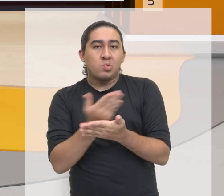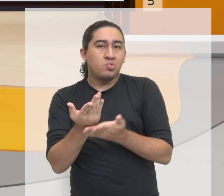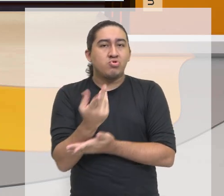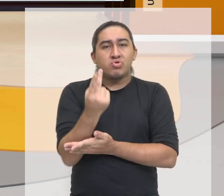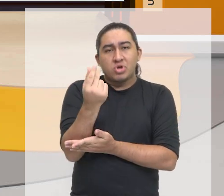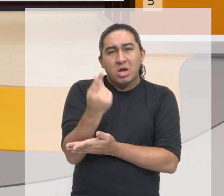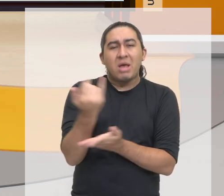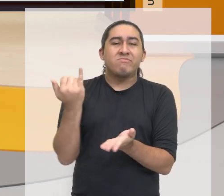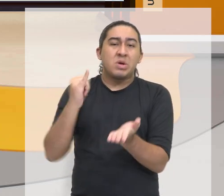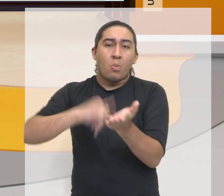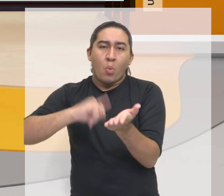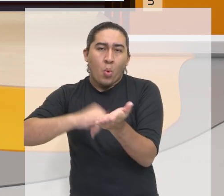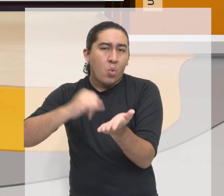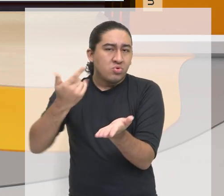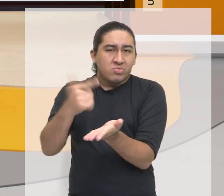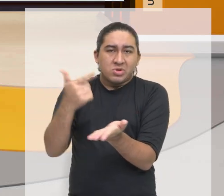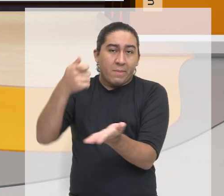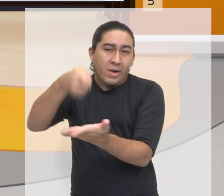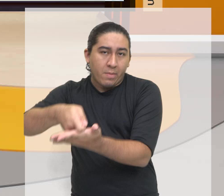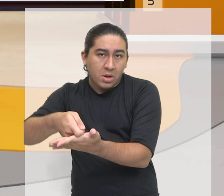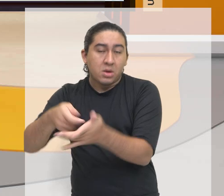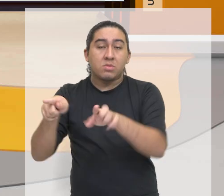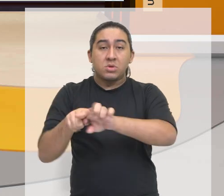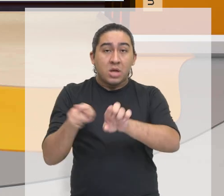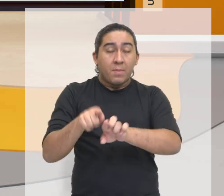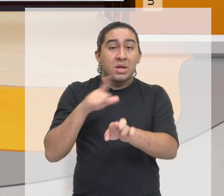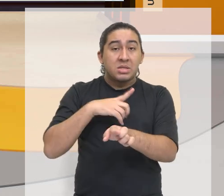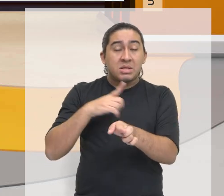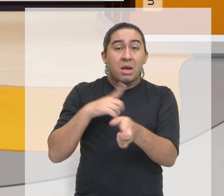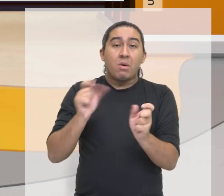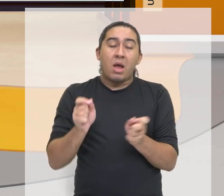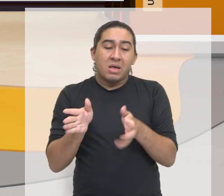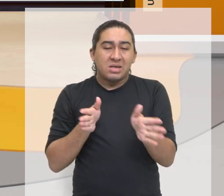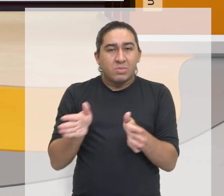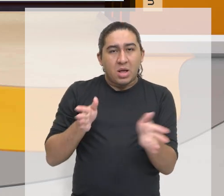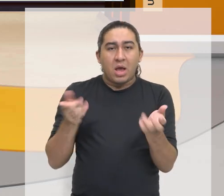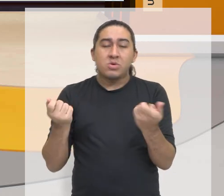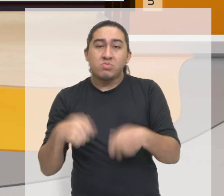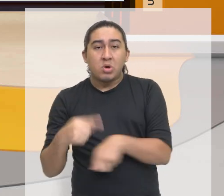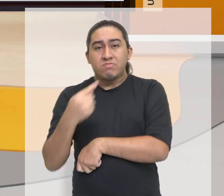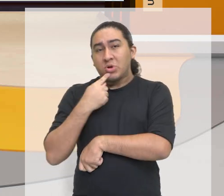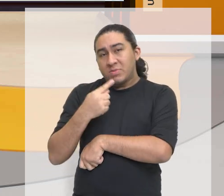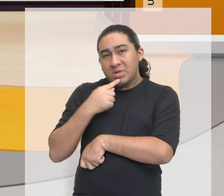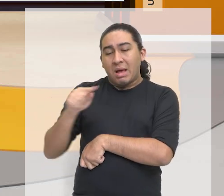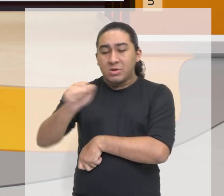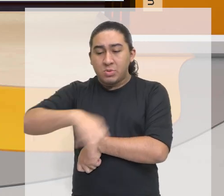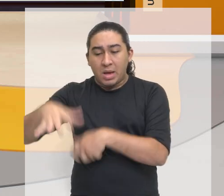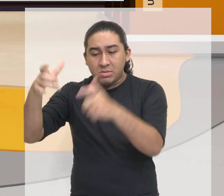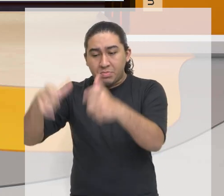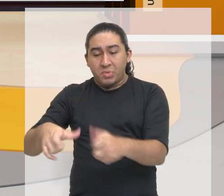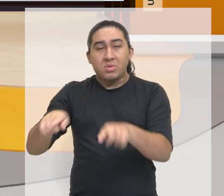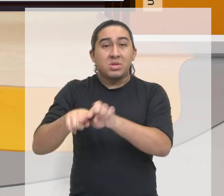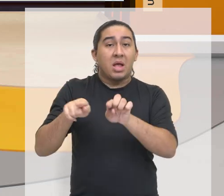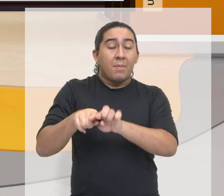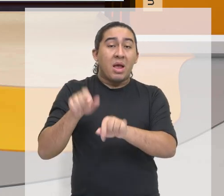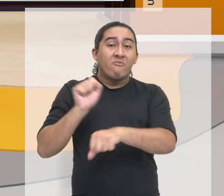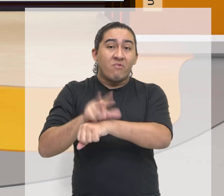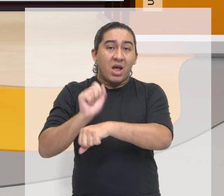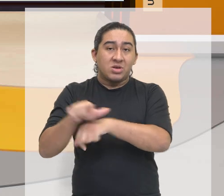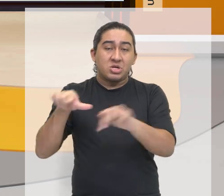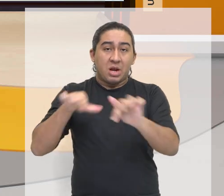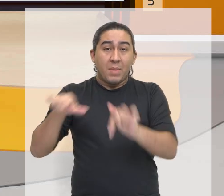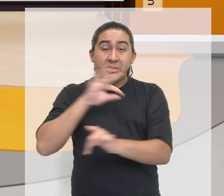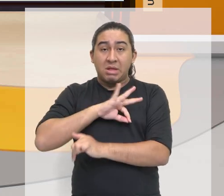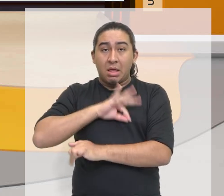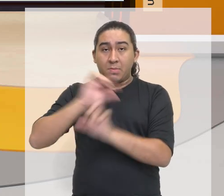em outros países, por conta de acessibilidade de mercadorias e também pela oferta de mão de obra barata,